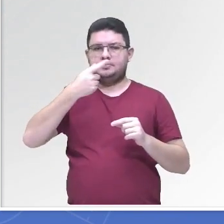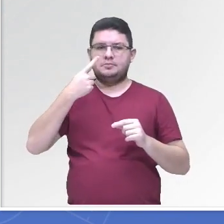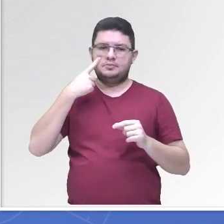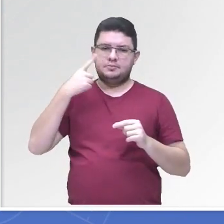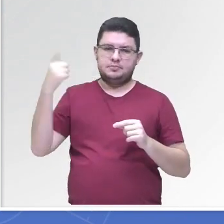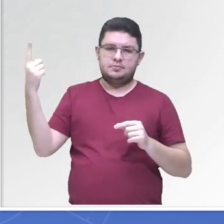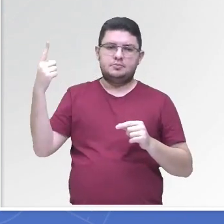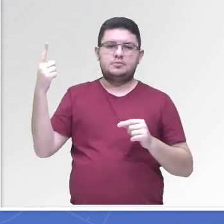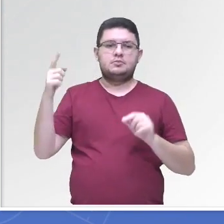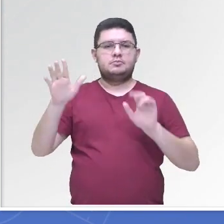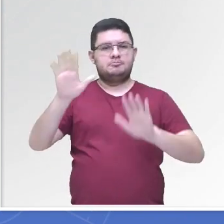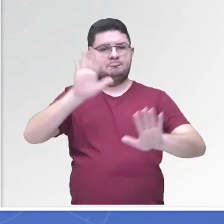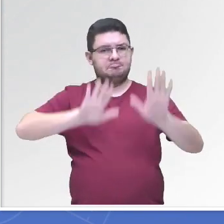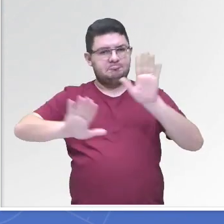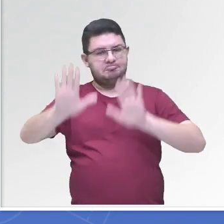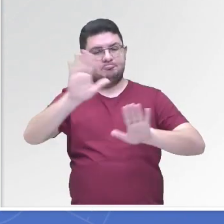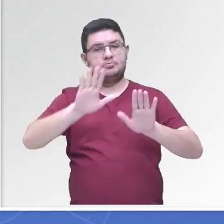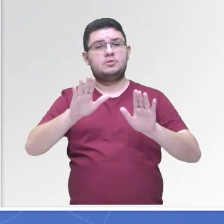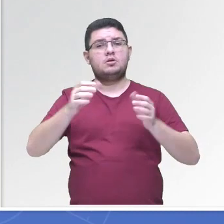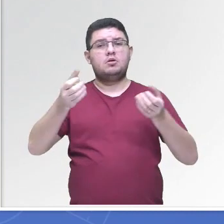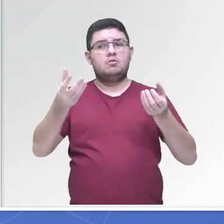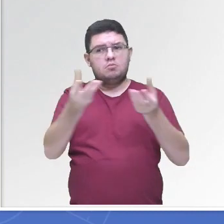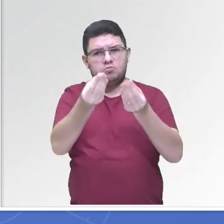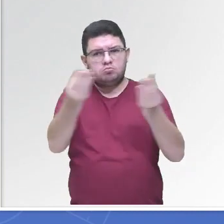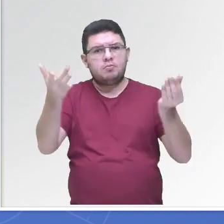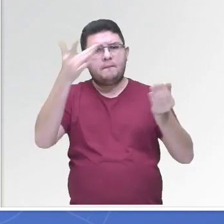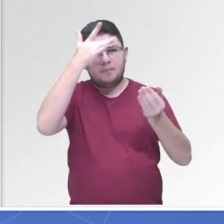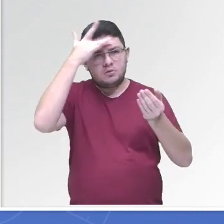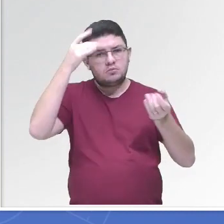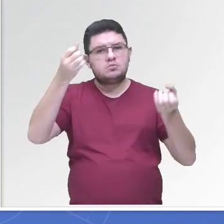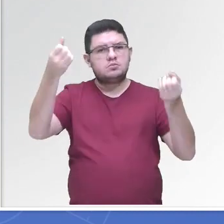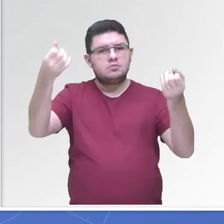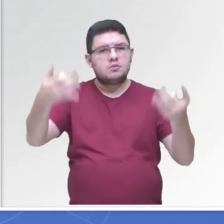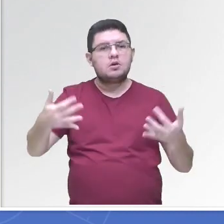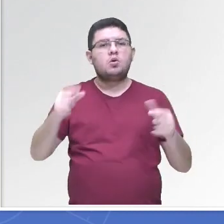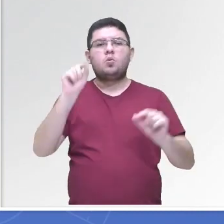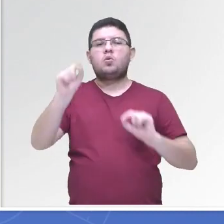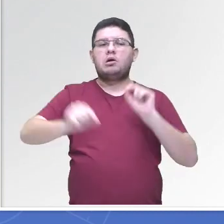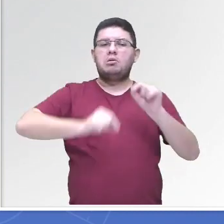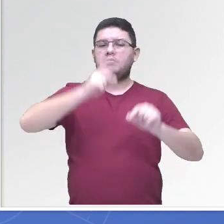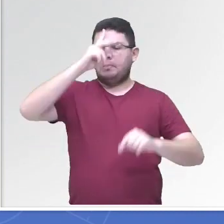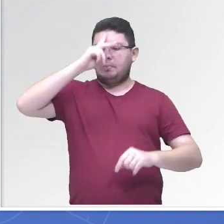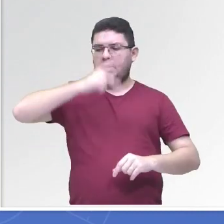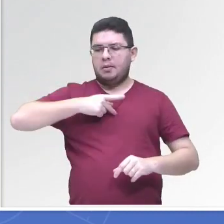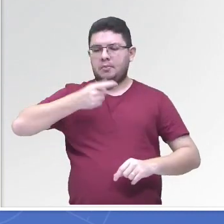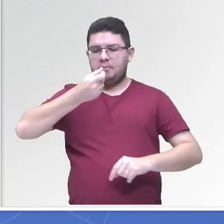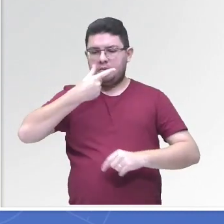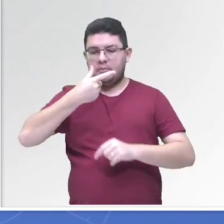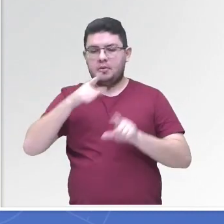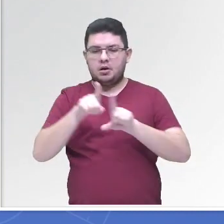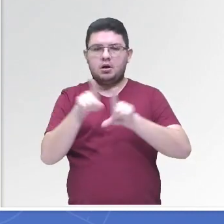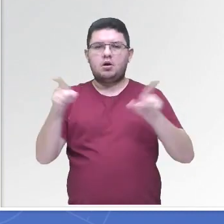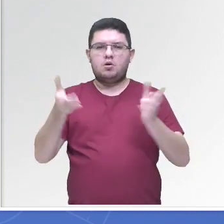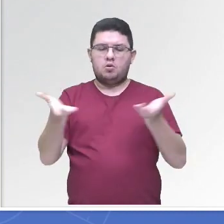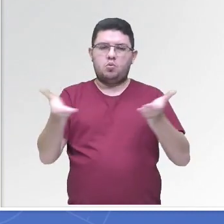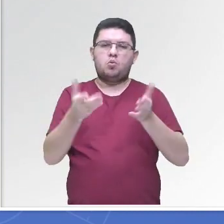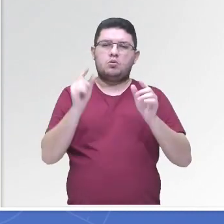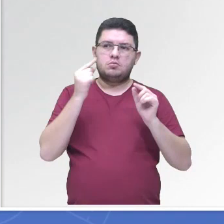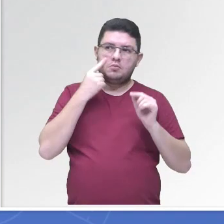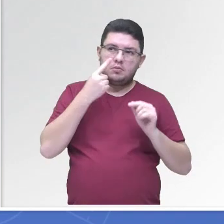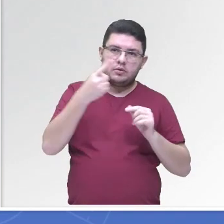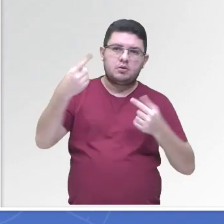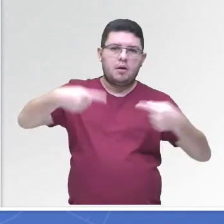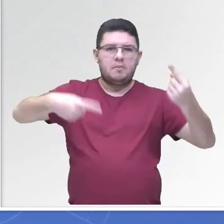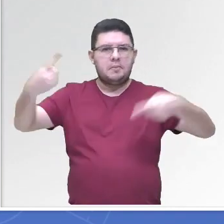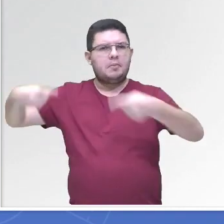isso. Muito tem se falado desse assunto. Na verdade, ele já é muito antigo, mas agora está super em alta, né, essa questão da automedicação. E